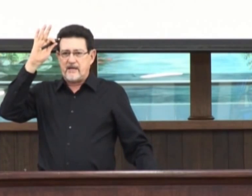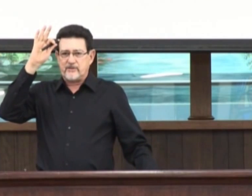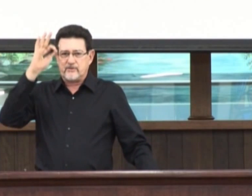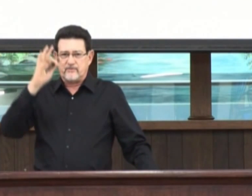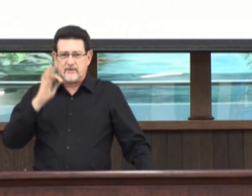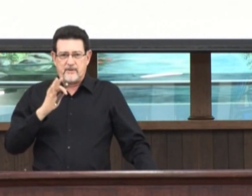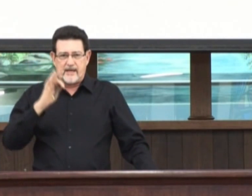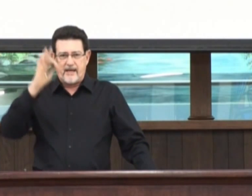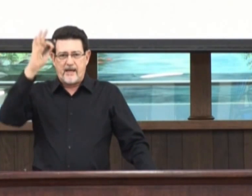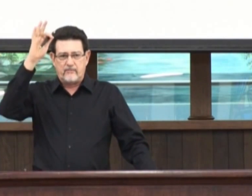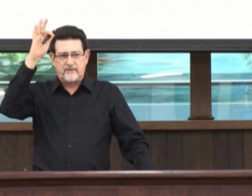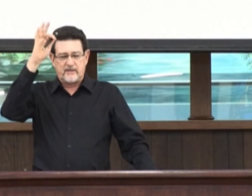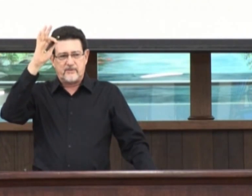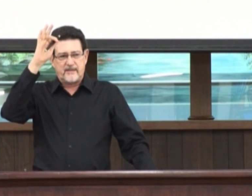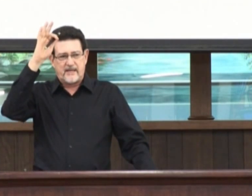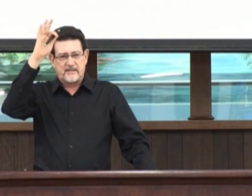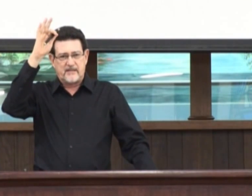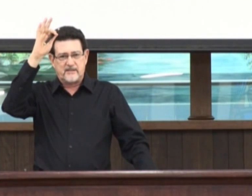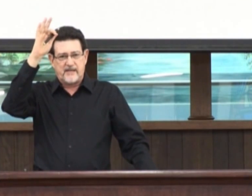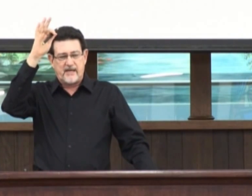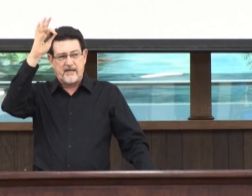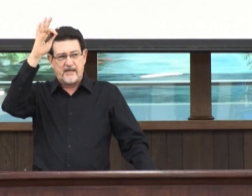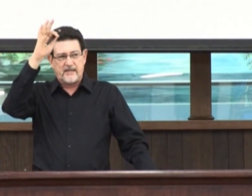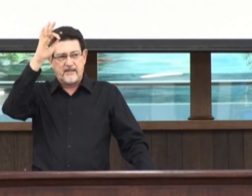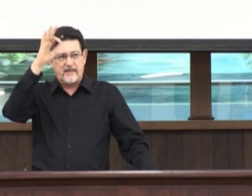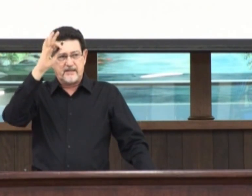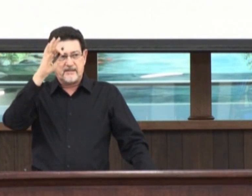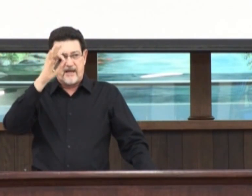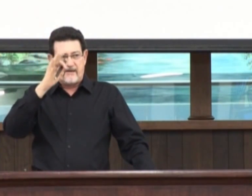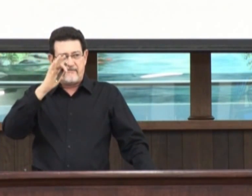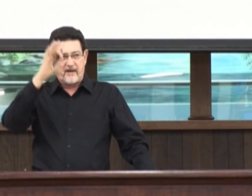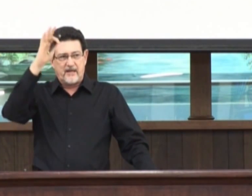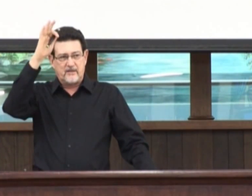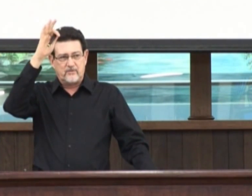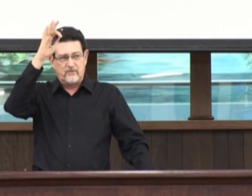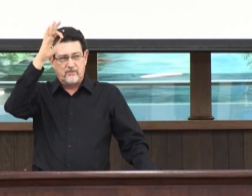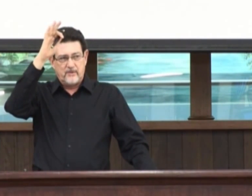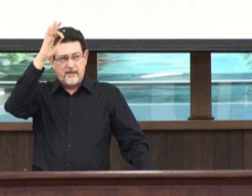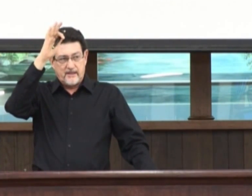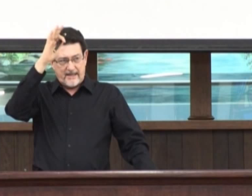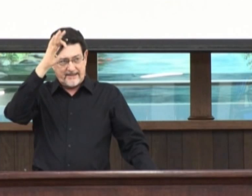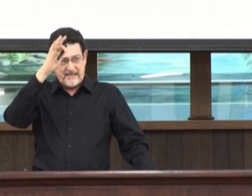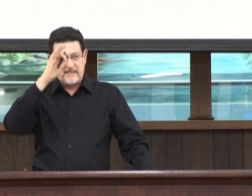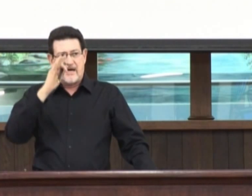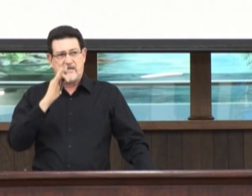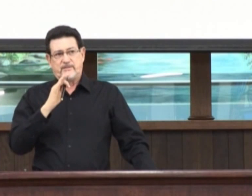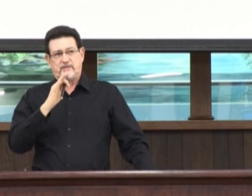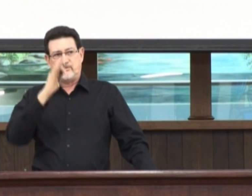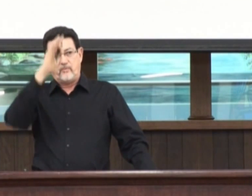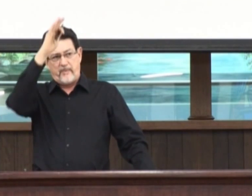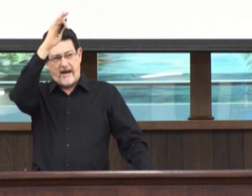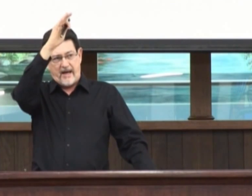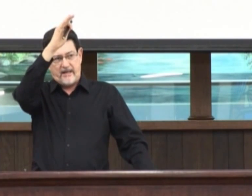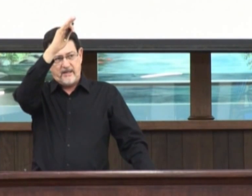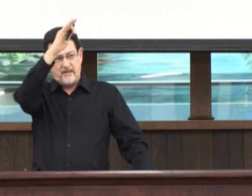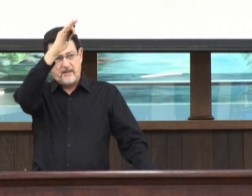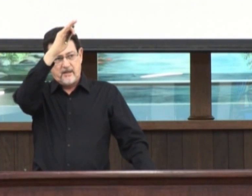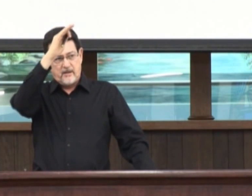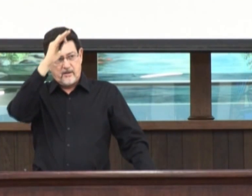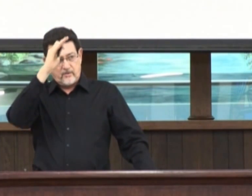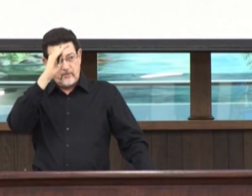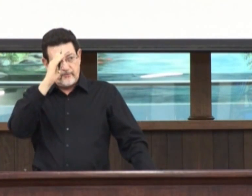Este texto é um texto interessante que ele está falando da Trindade, do